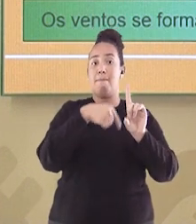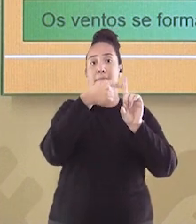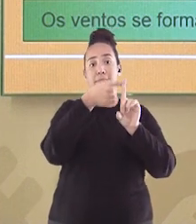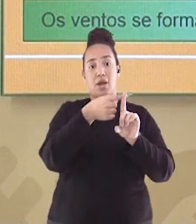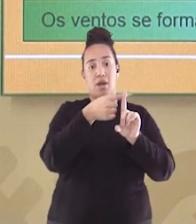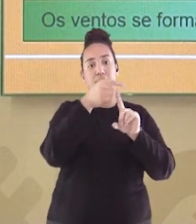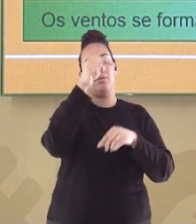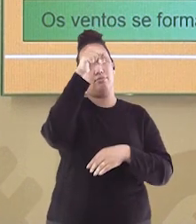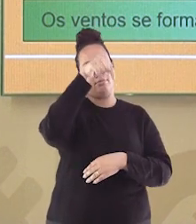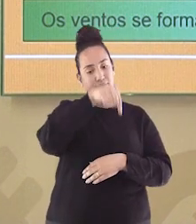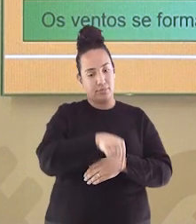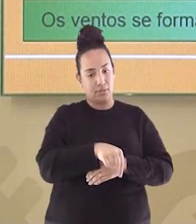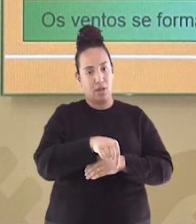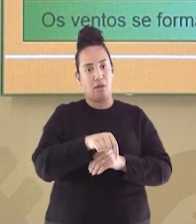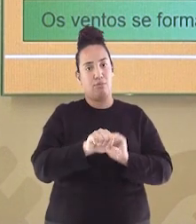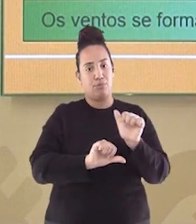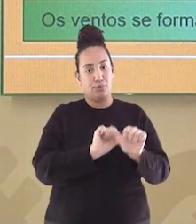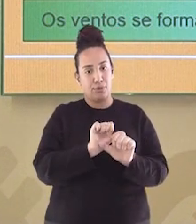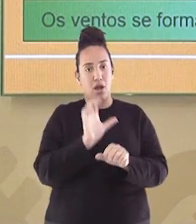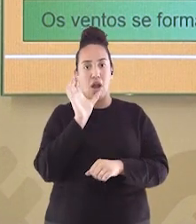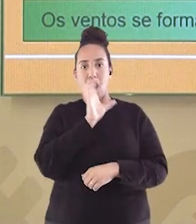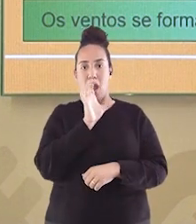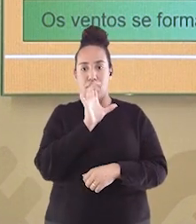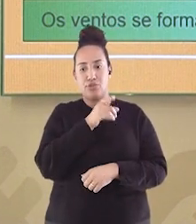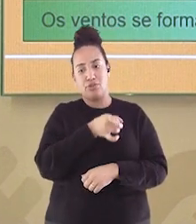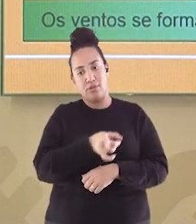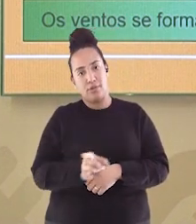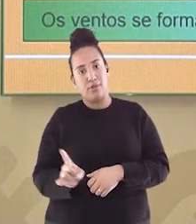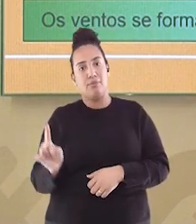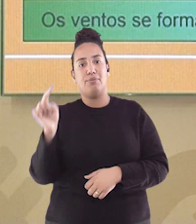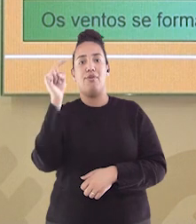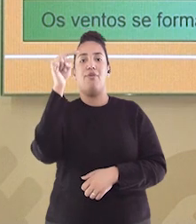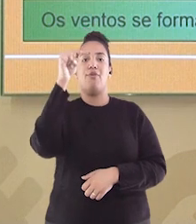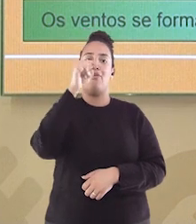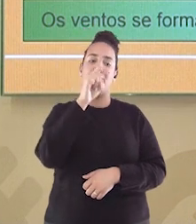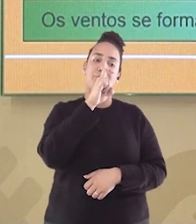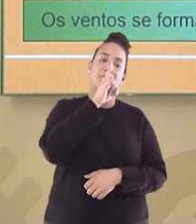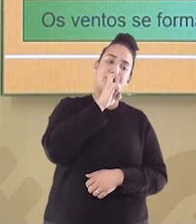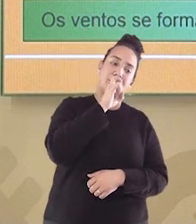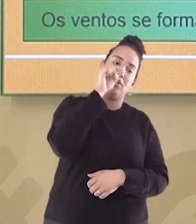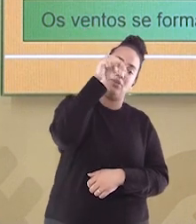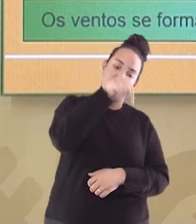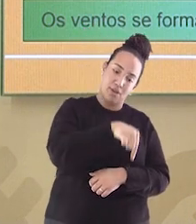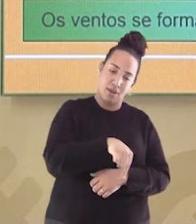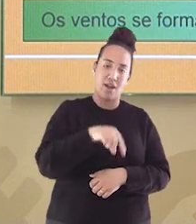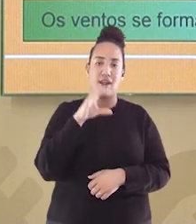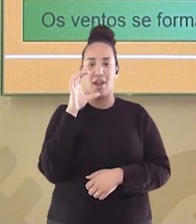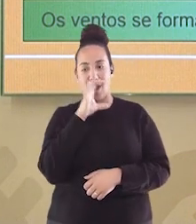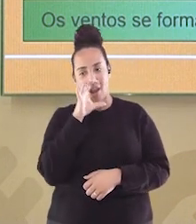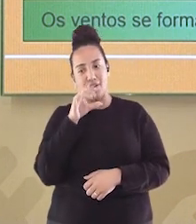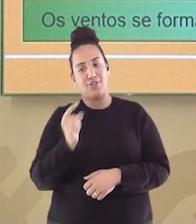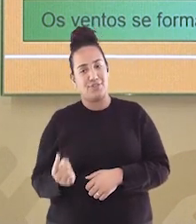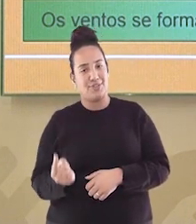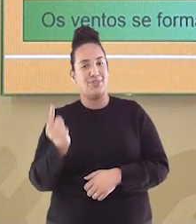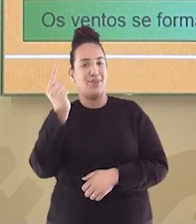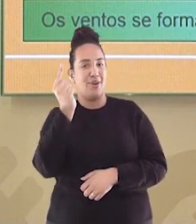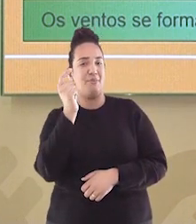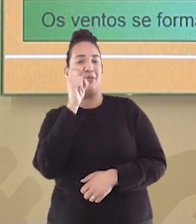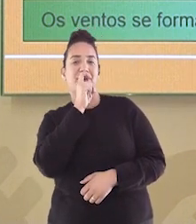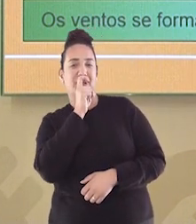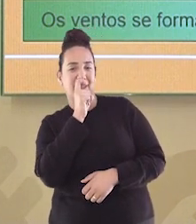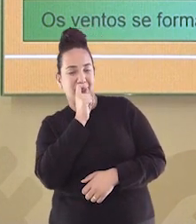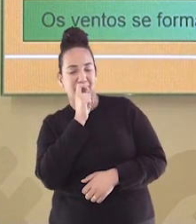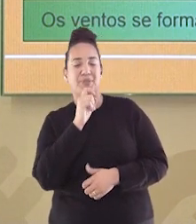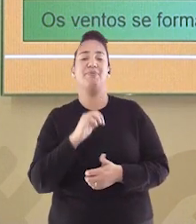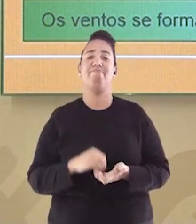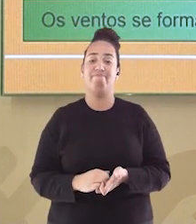solo, onde é aquecido. Ficando mais quente, ele sobe e se resfria de novo, e desce, se aquece, sobe e se resfria, e assim por